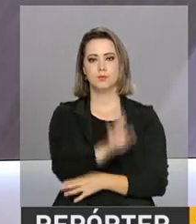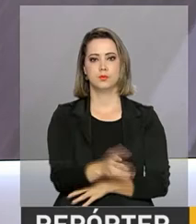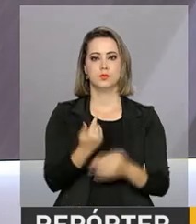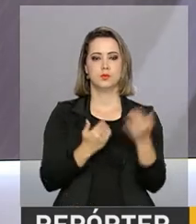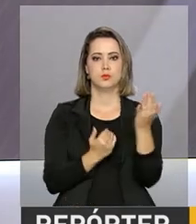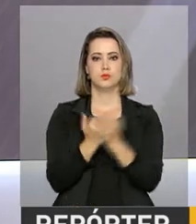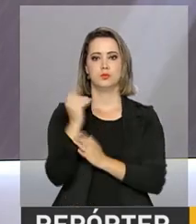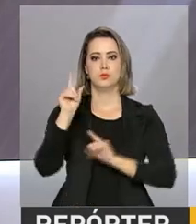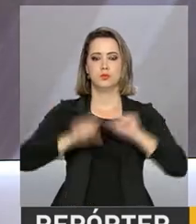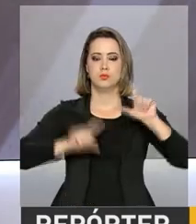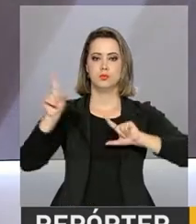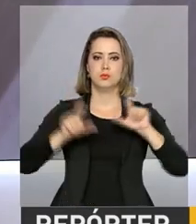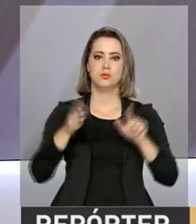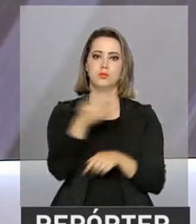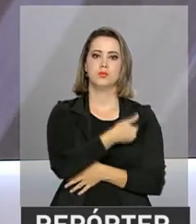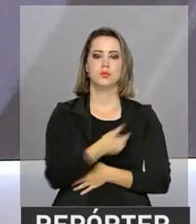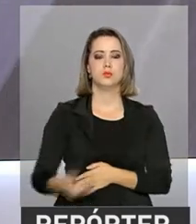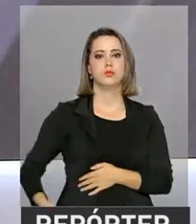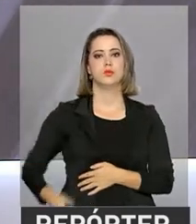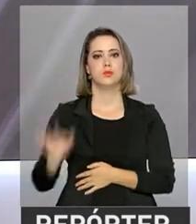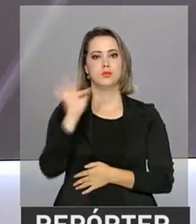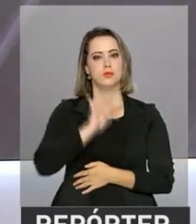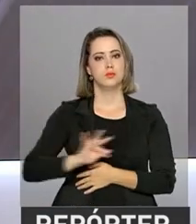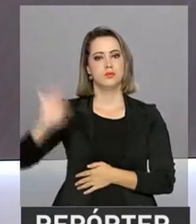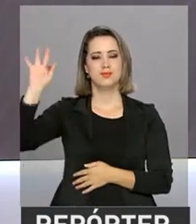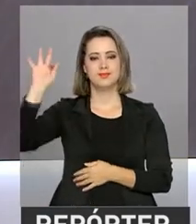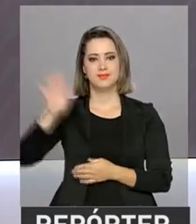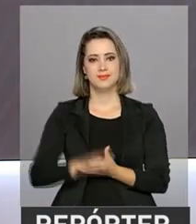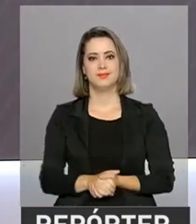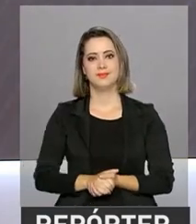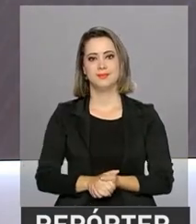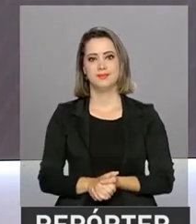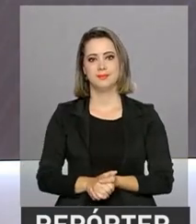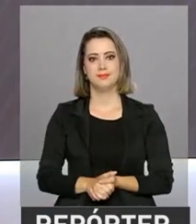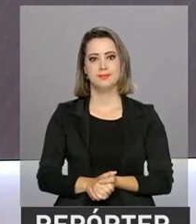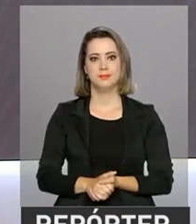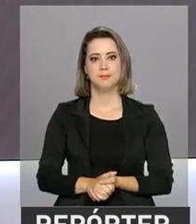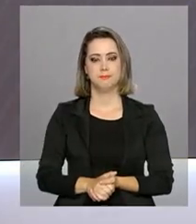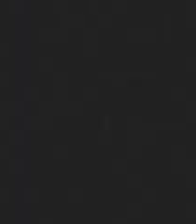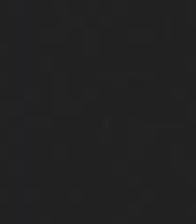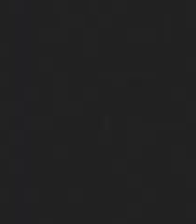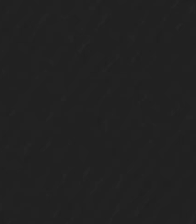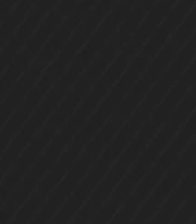tarde pra você continue aqui com a gente na nbr a tv do governo federal